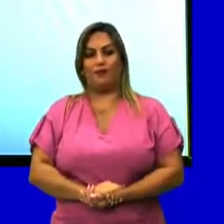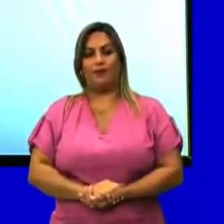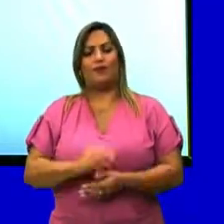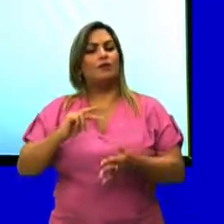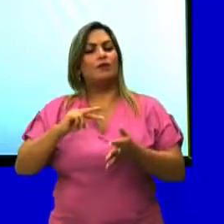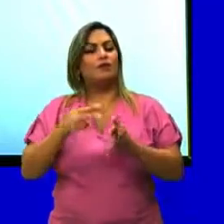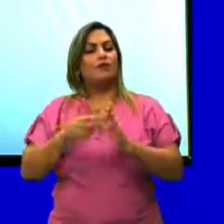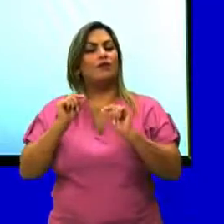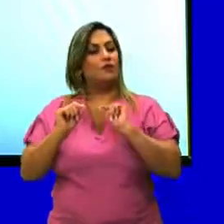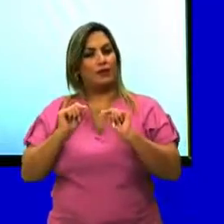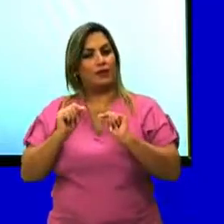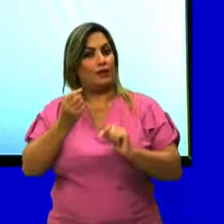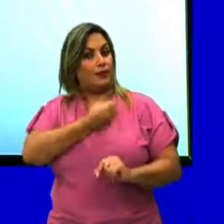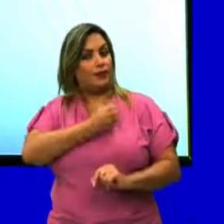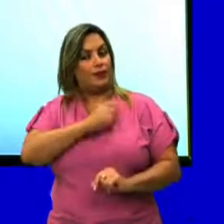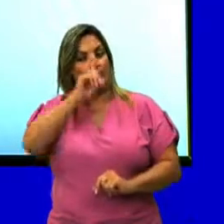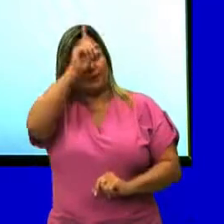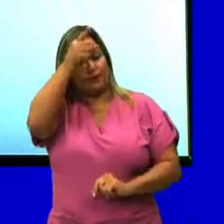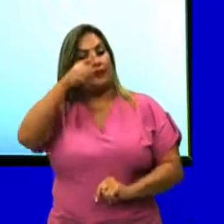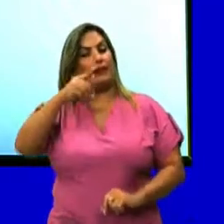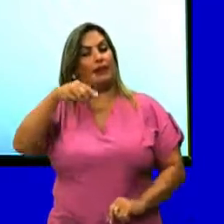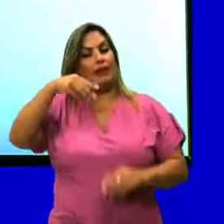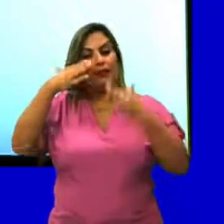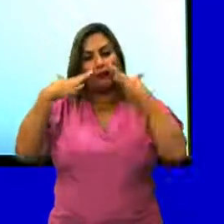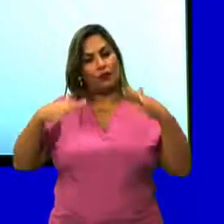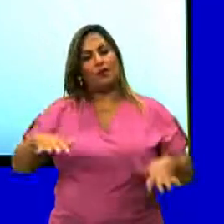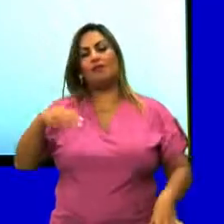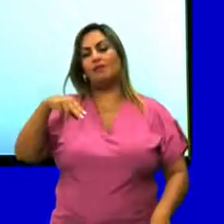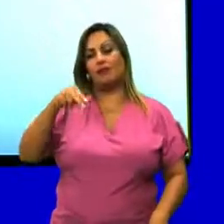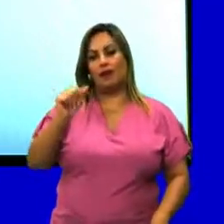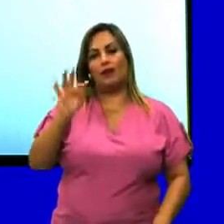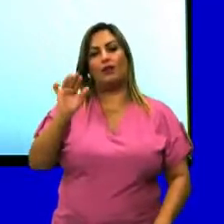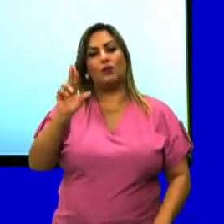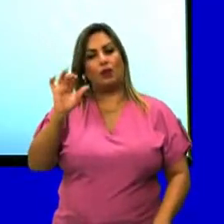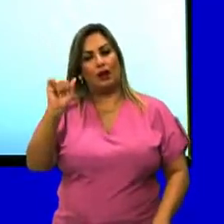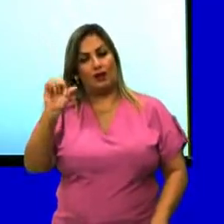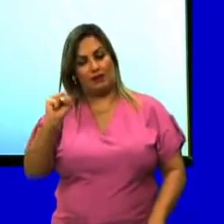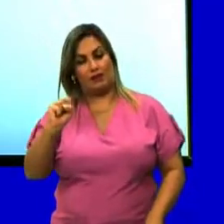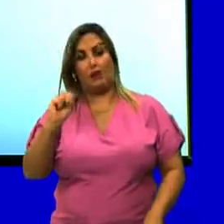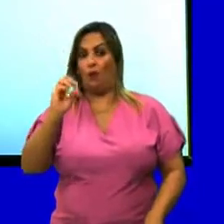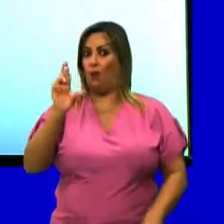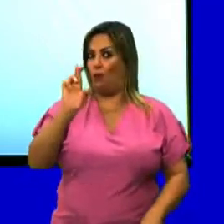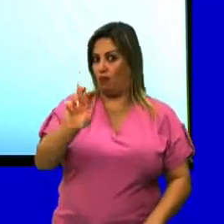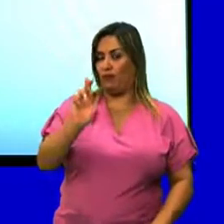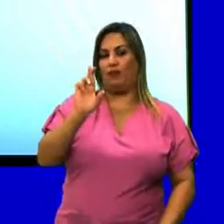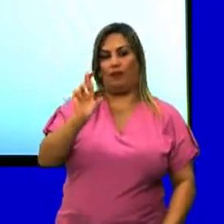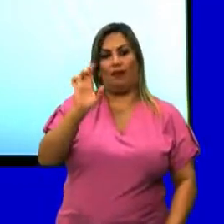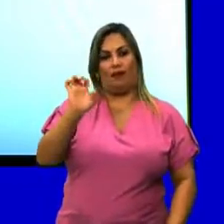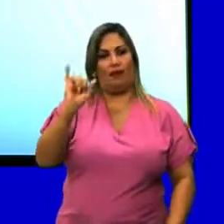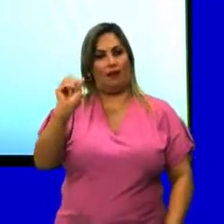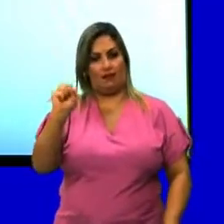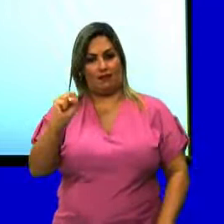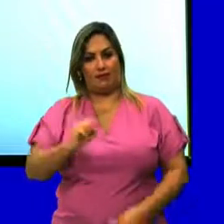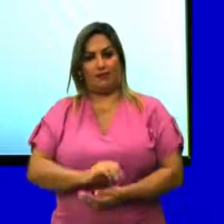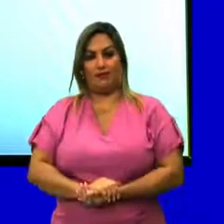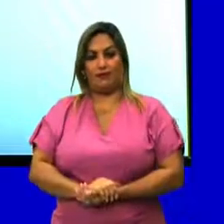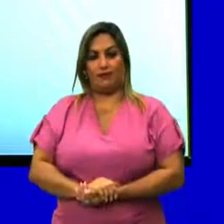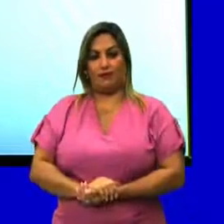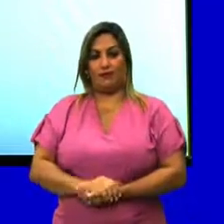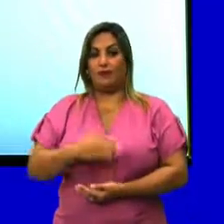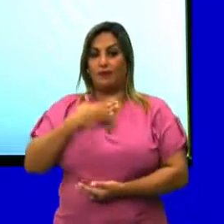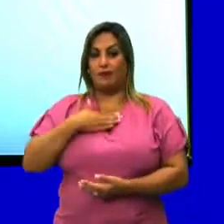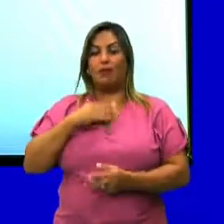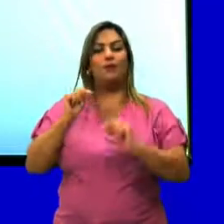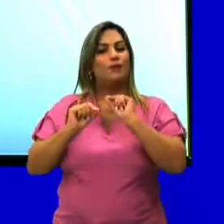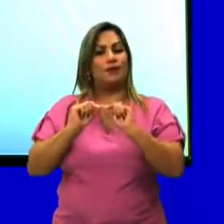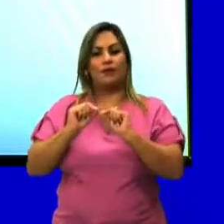então o que que você quis são números naturais ou tá bom o números reais aqui então está aqui ó e esse aqui a